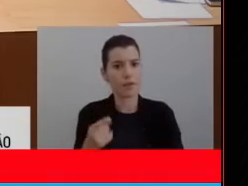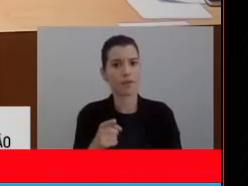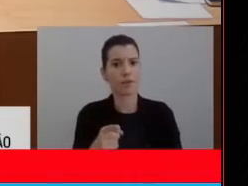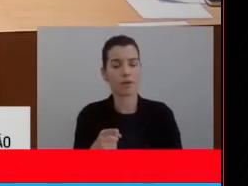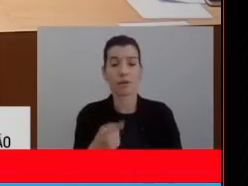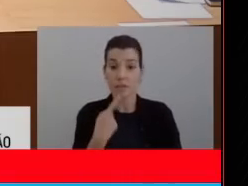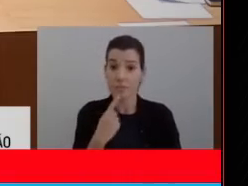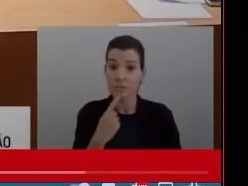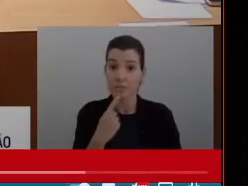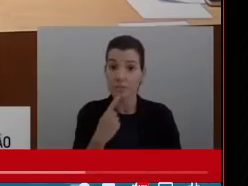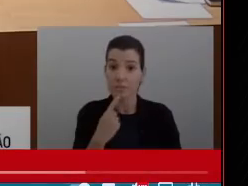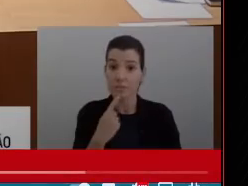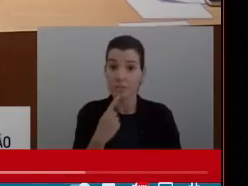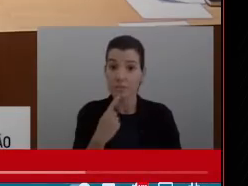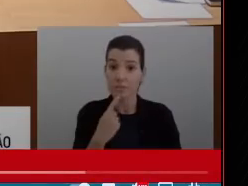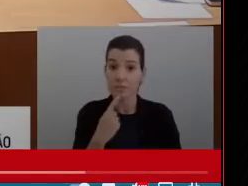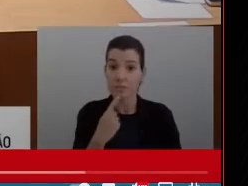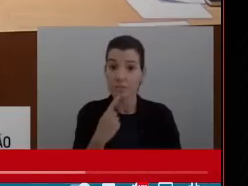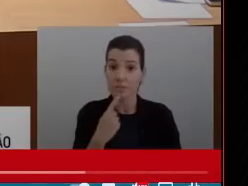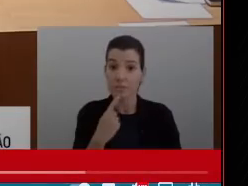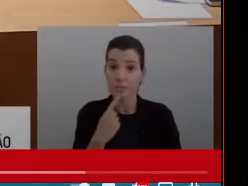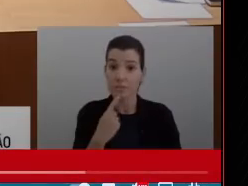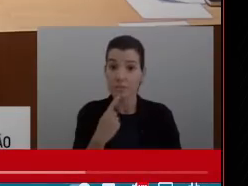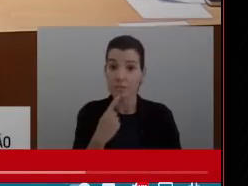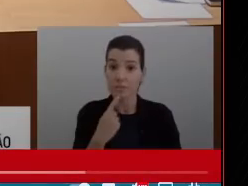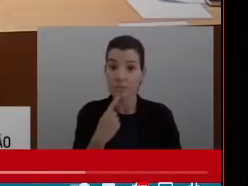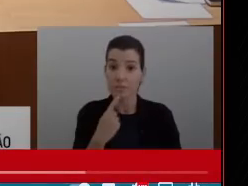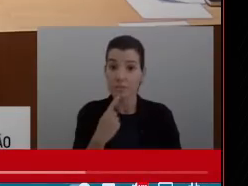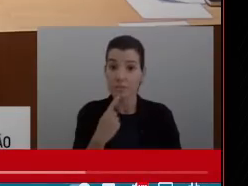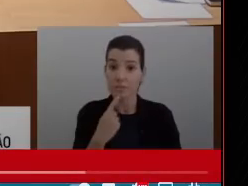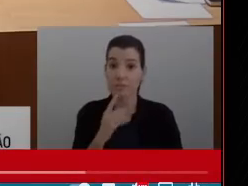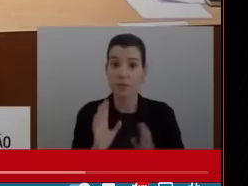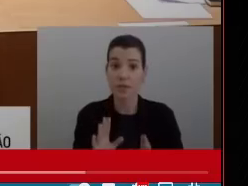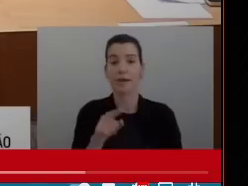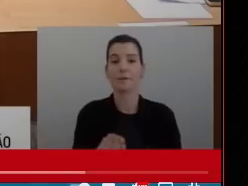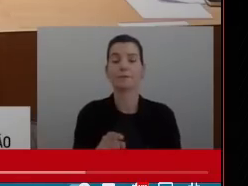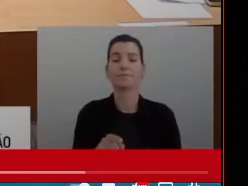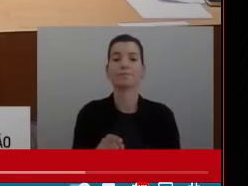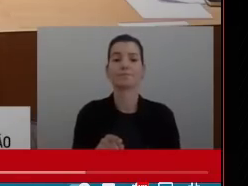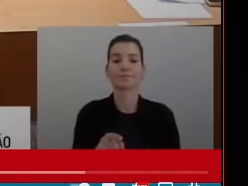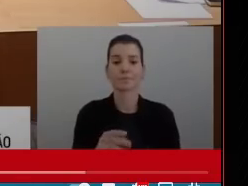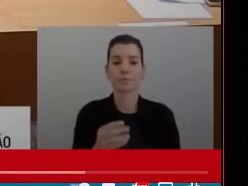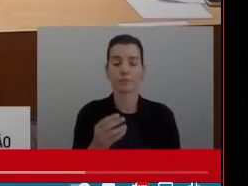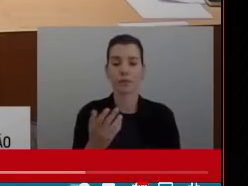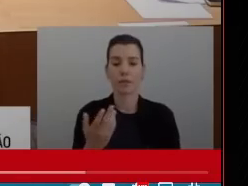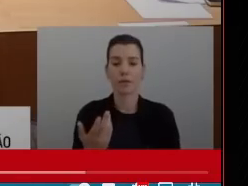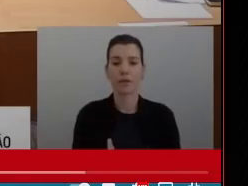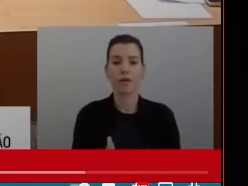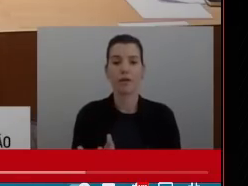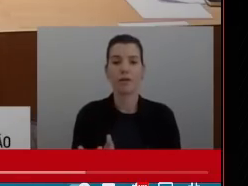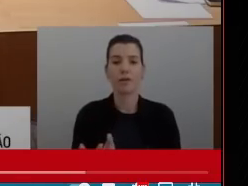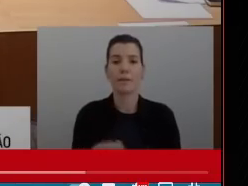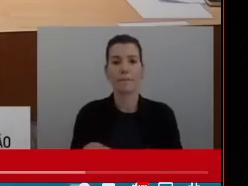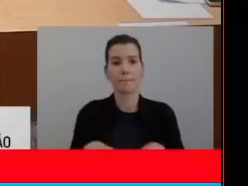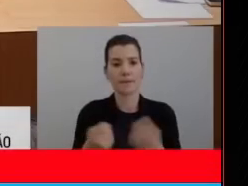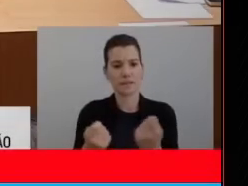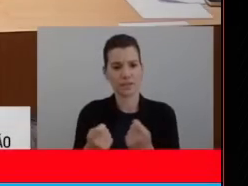é Musa mas a pessoa não o quê enquanto está esta situação e é preciso a gente